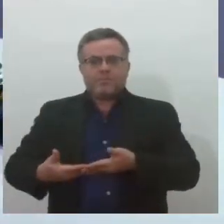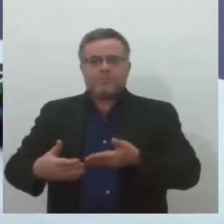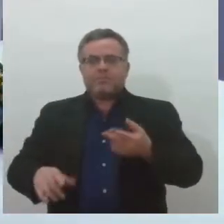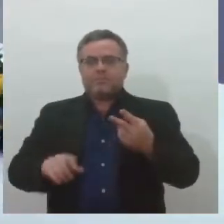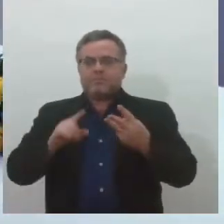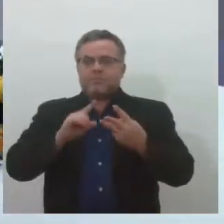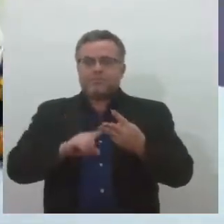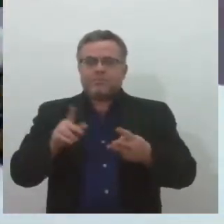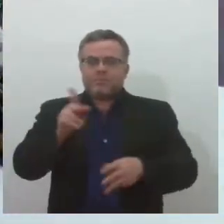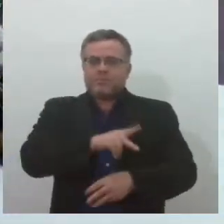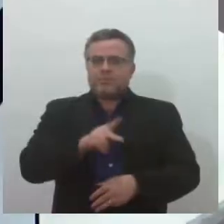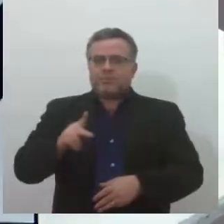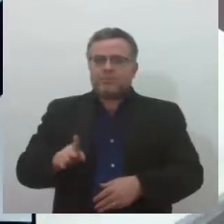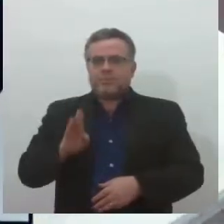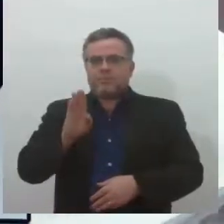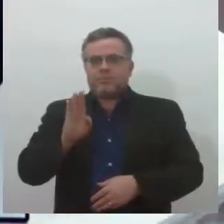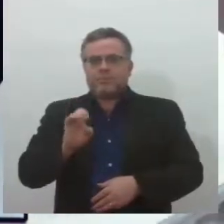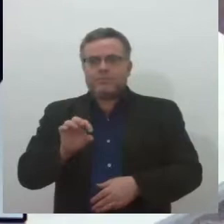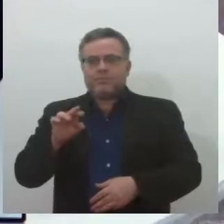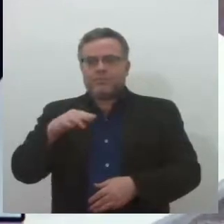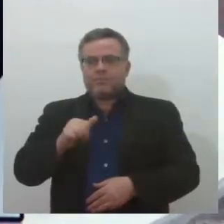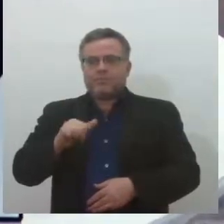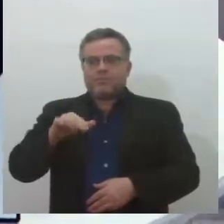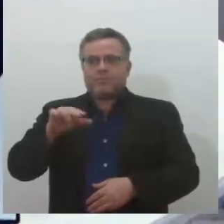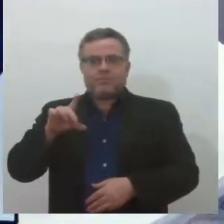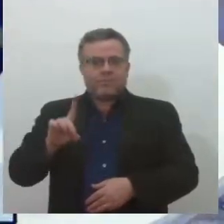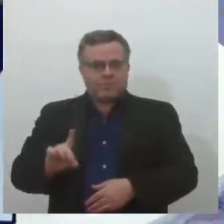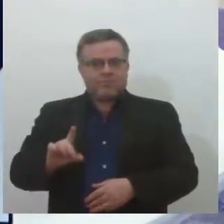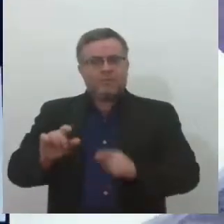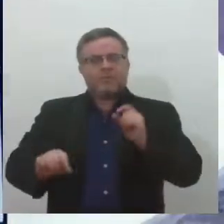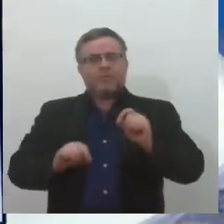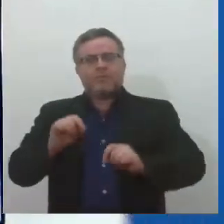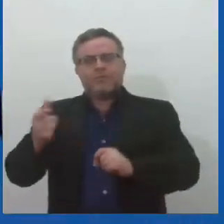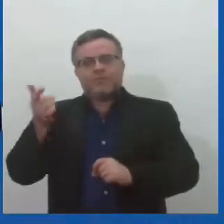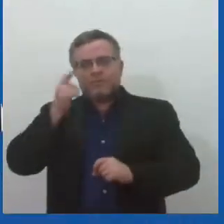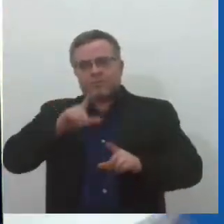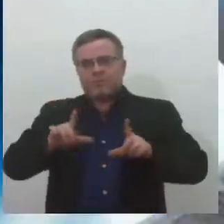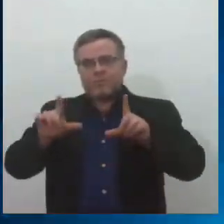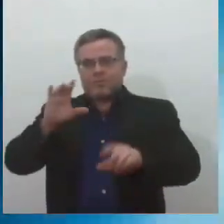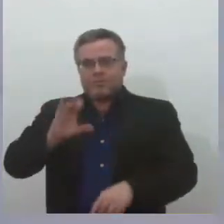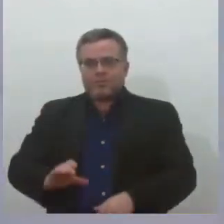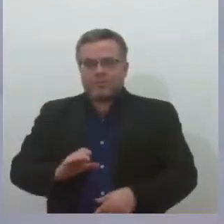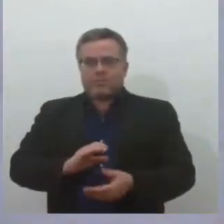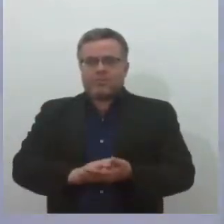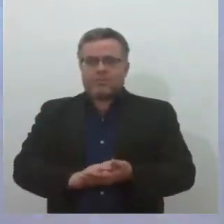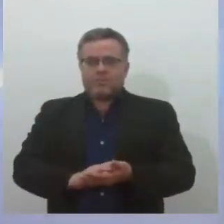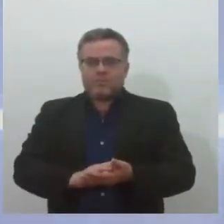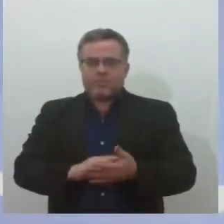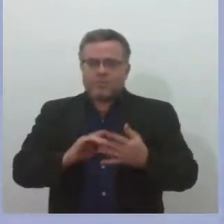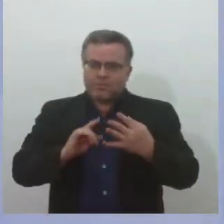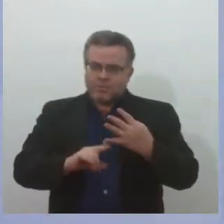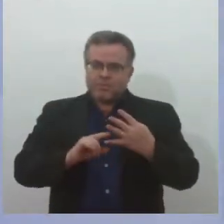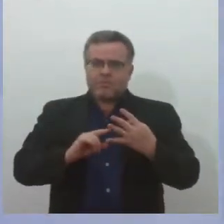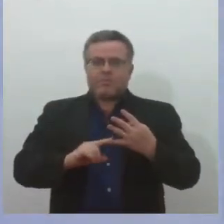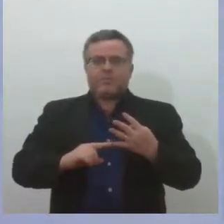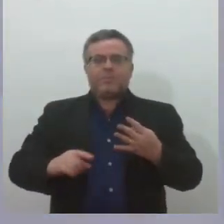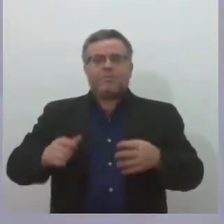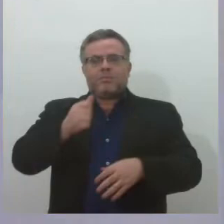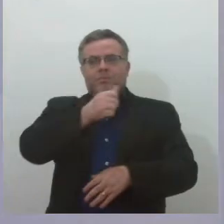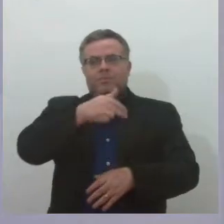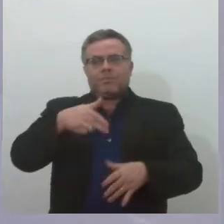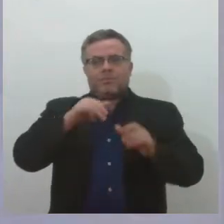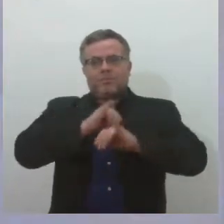também Professor Bernard Charlot recebe Título de Cidadão Sergipano e a programação de